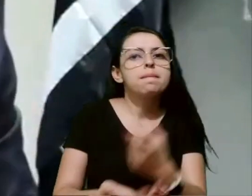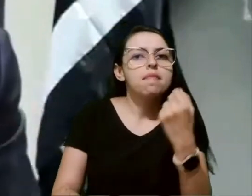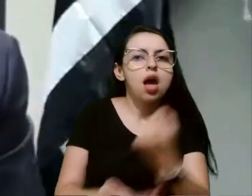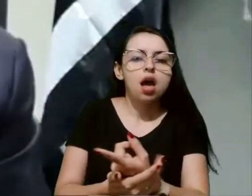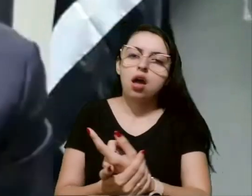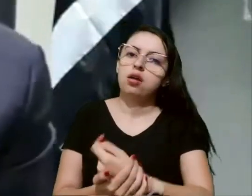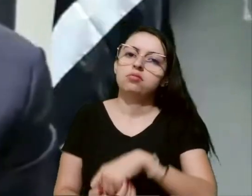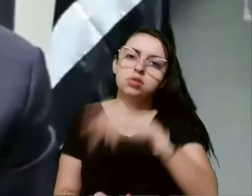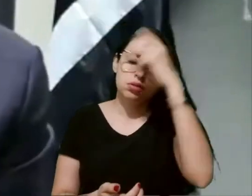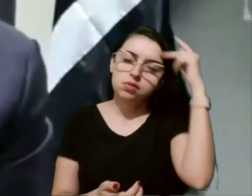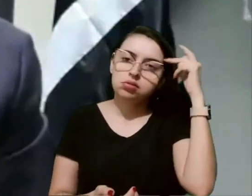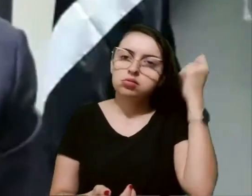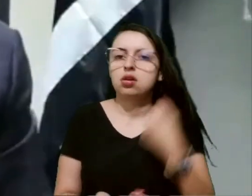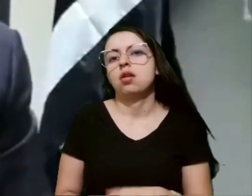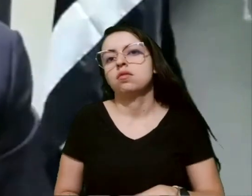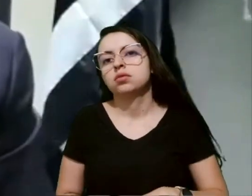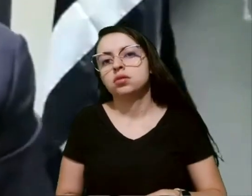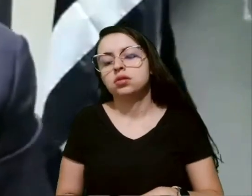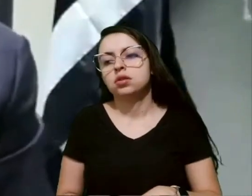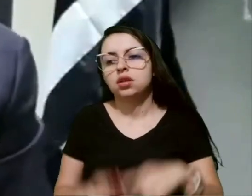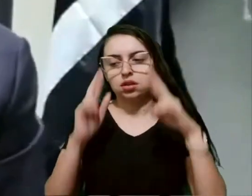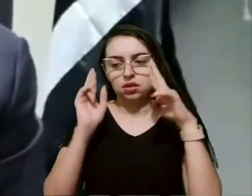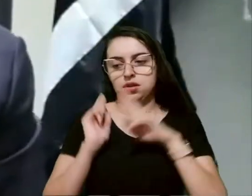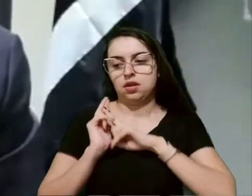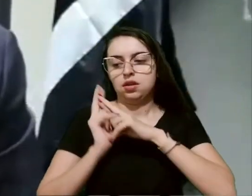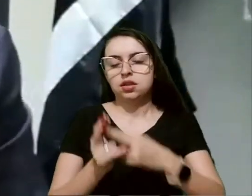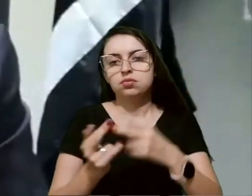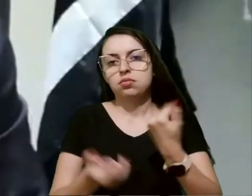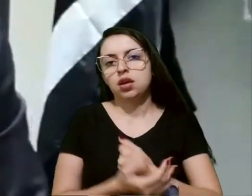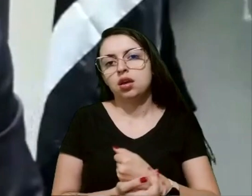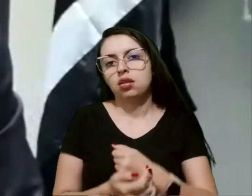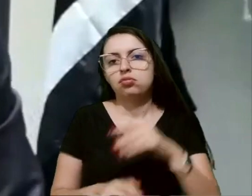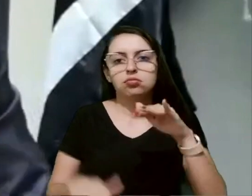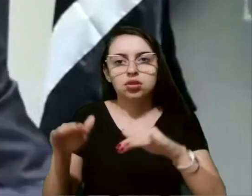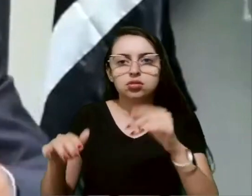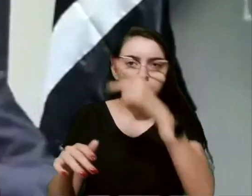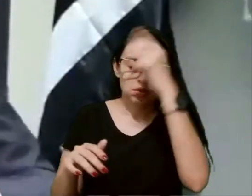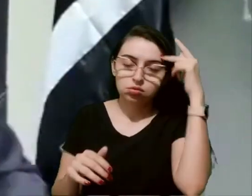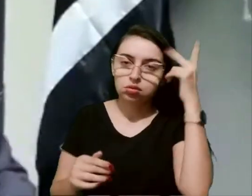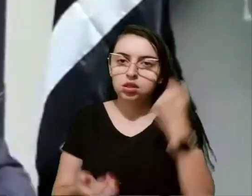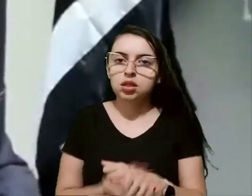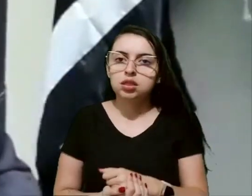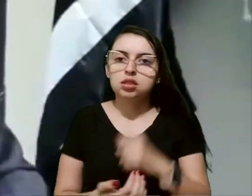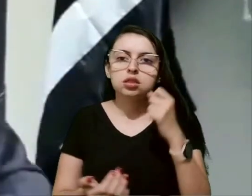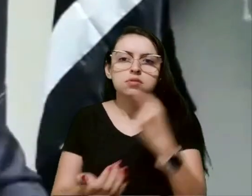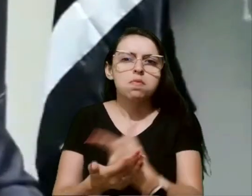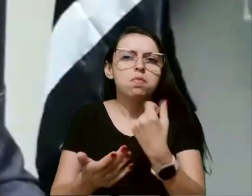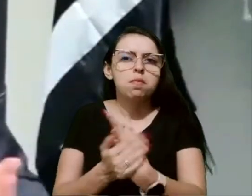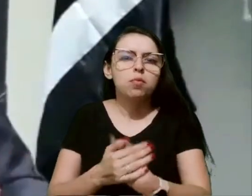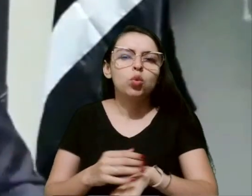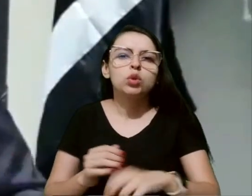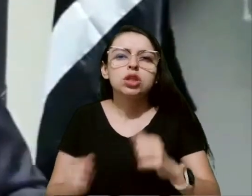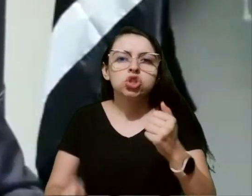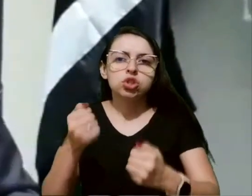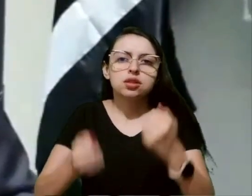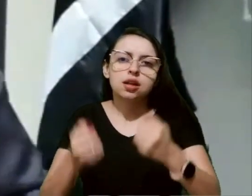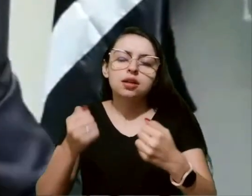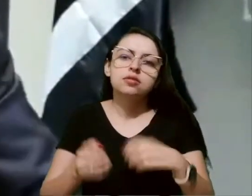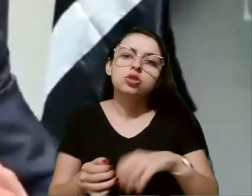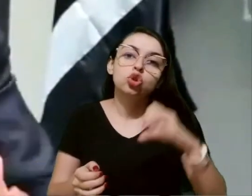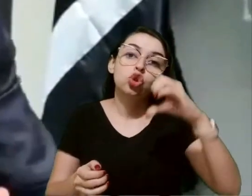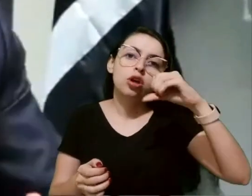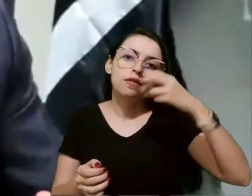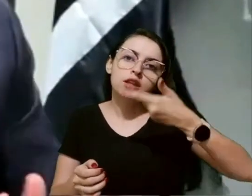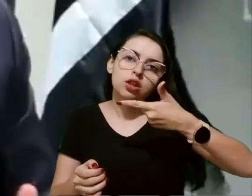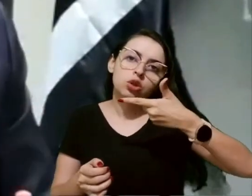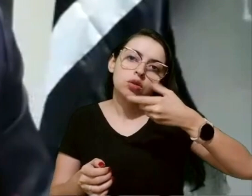dívidas normalmente, as pessoas respeitam uns aos outros, via de regra, né? As multas de trânsito, 92% das multas de trânsito